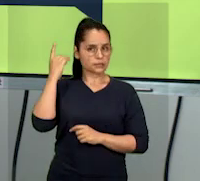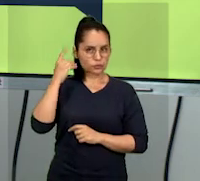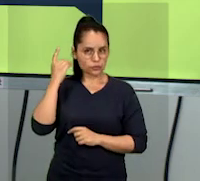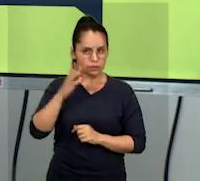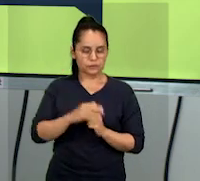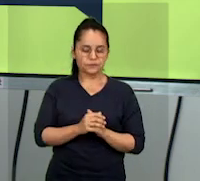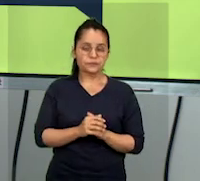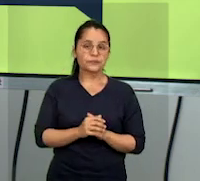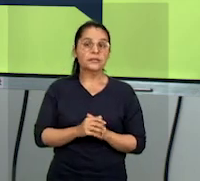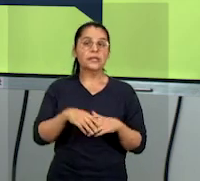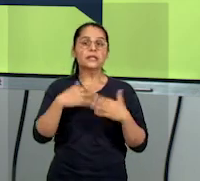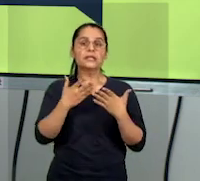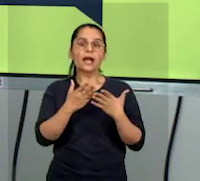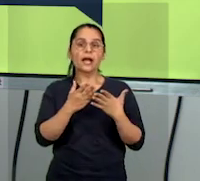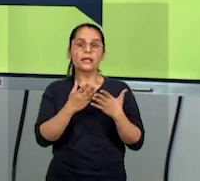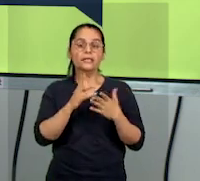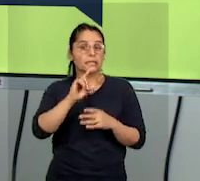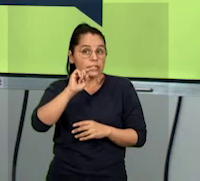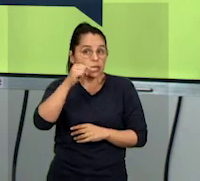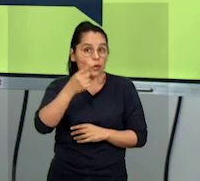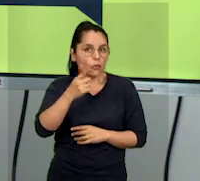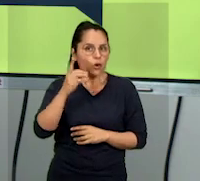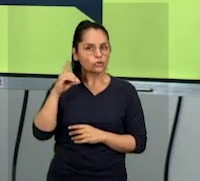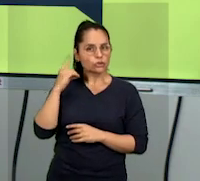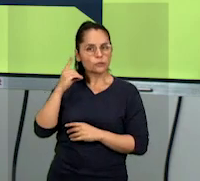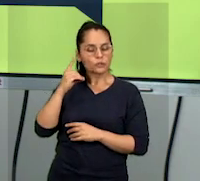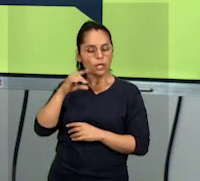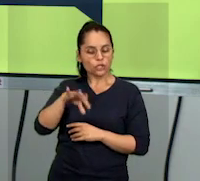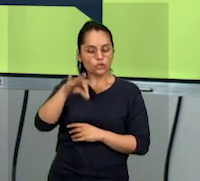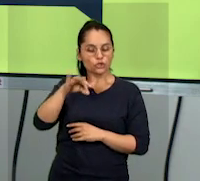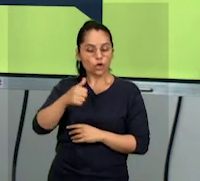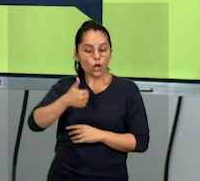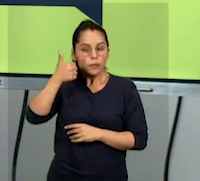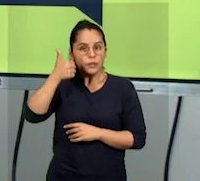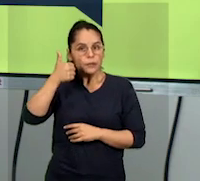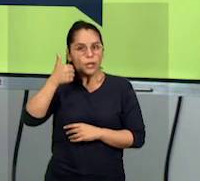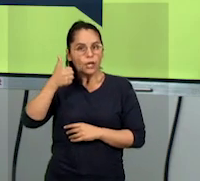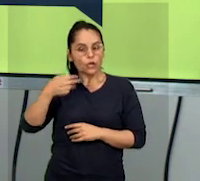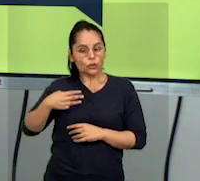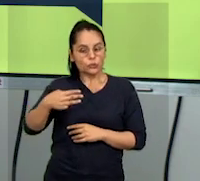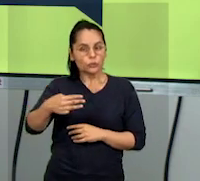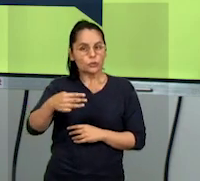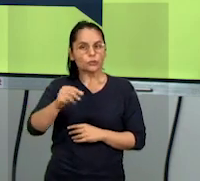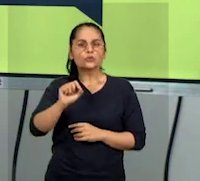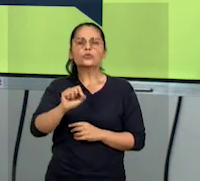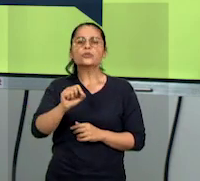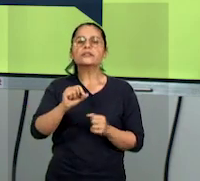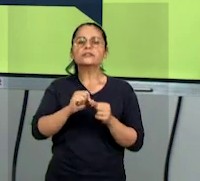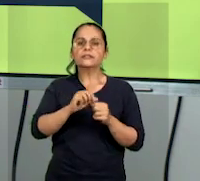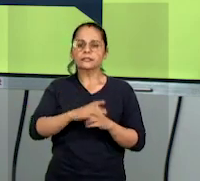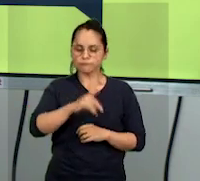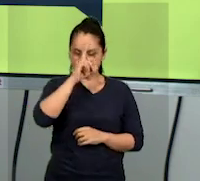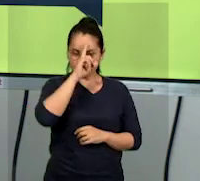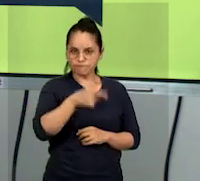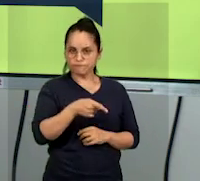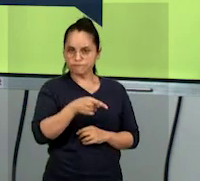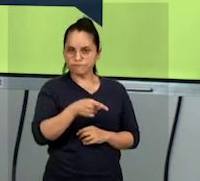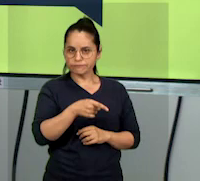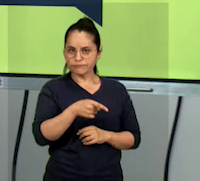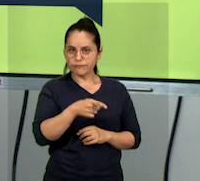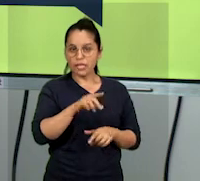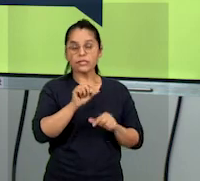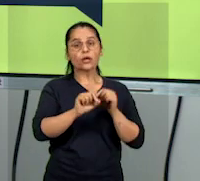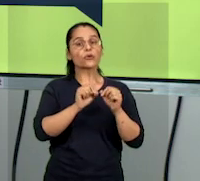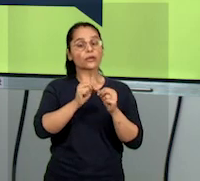deputados, e os deputados é que vão escolher o primeiro-ministro. E o que o primeiro-ministro faz? Ele governa. Então, quem